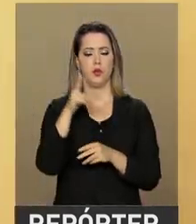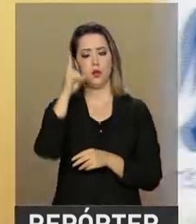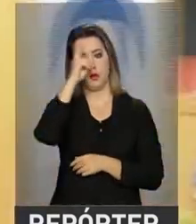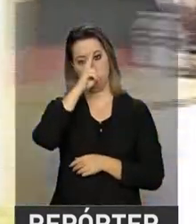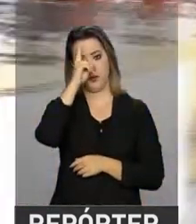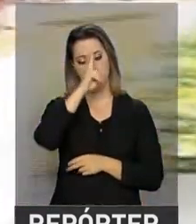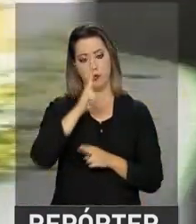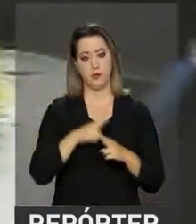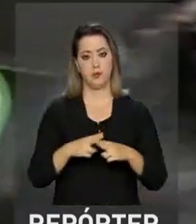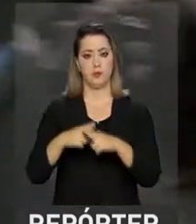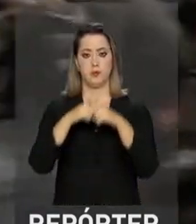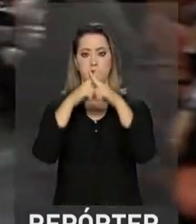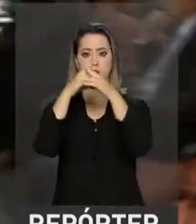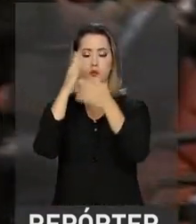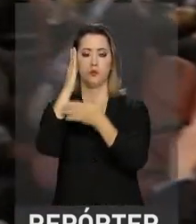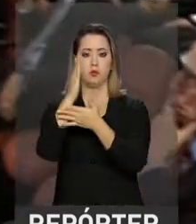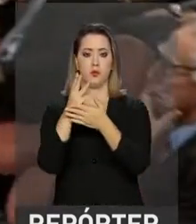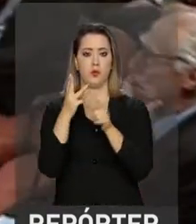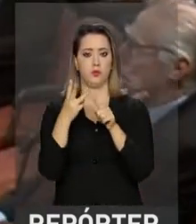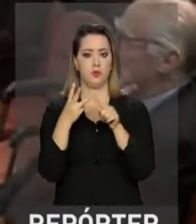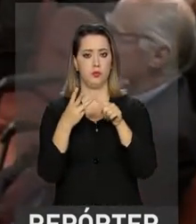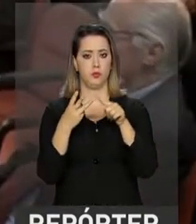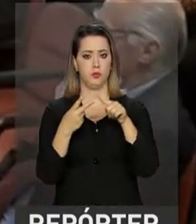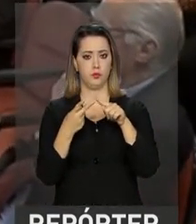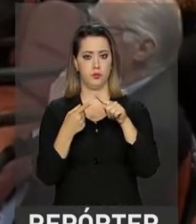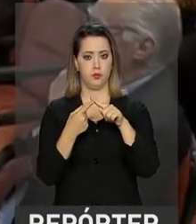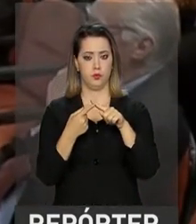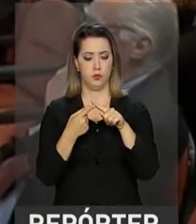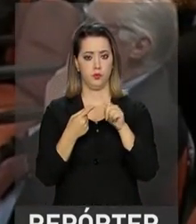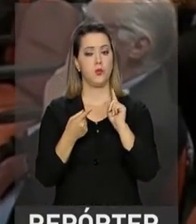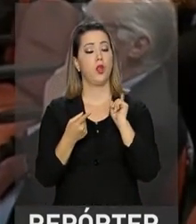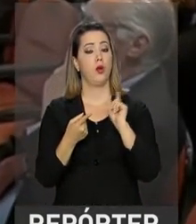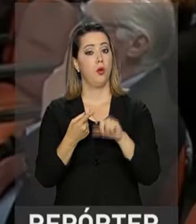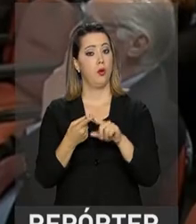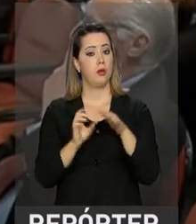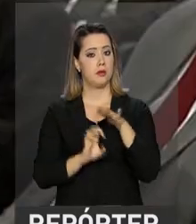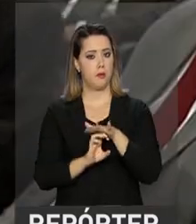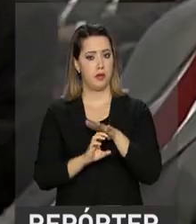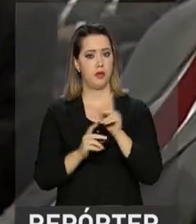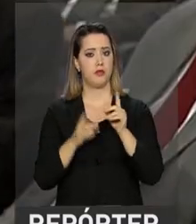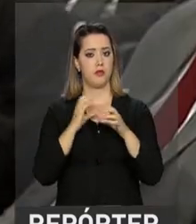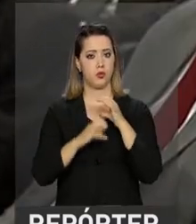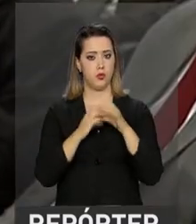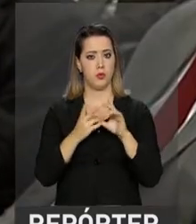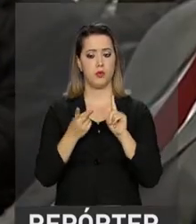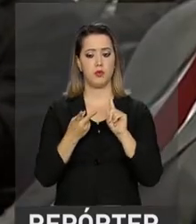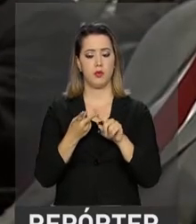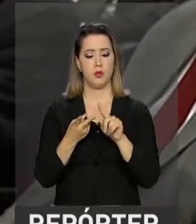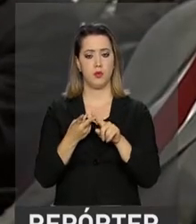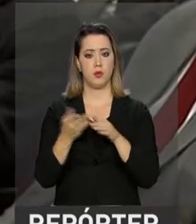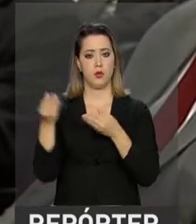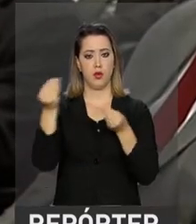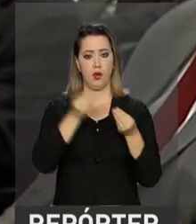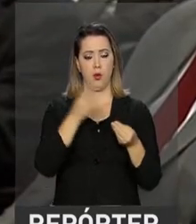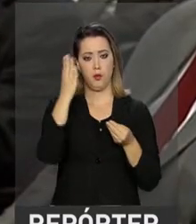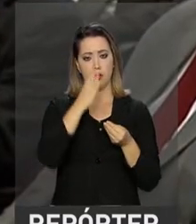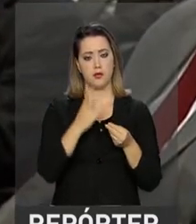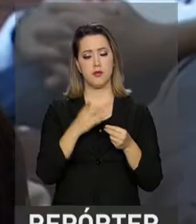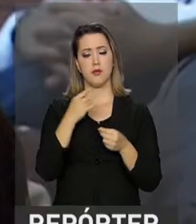capacidade do satélite foi dividida em 3 lotes. Além de atender as operadoras, Ele também traz ao Brasil